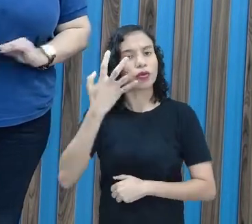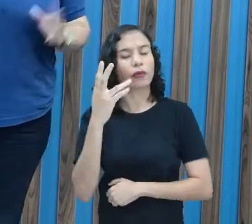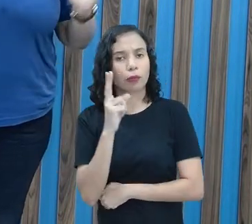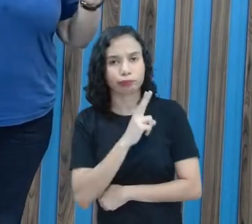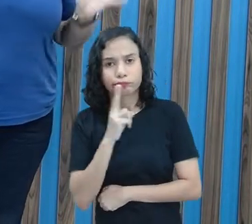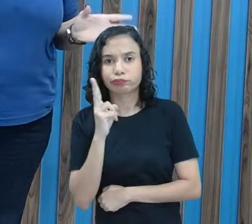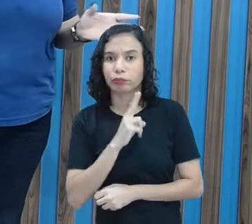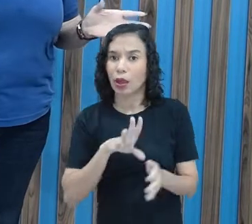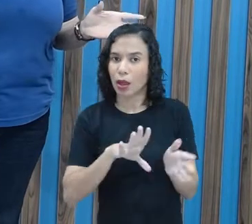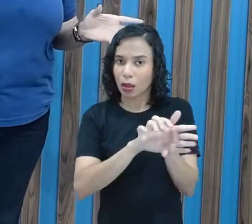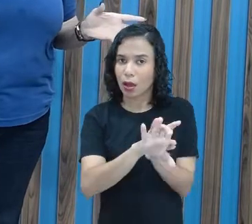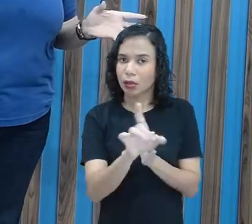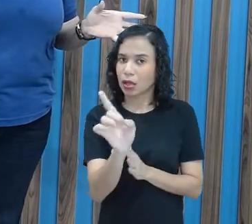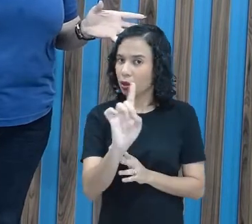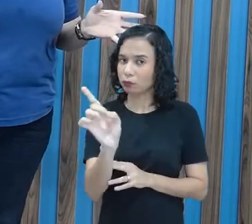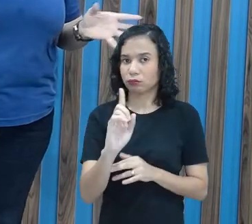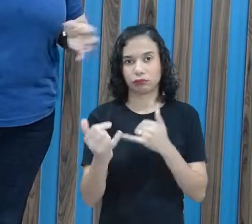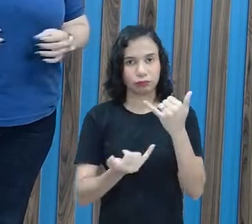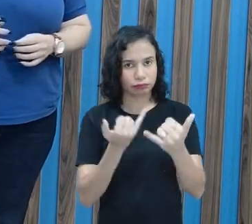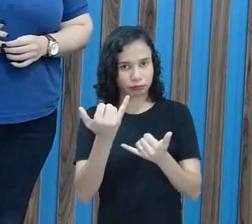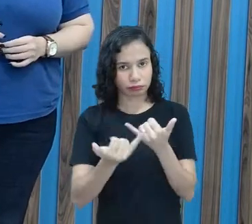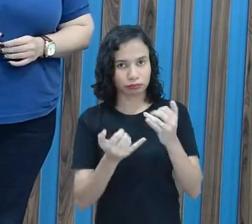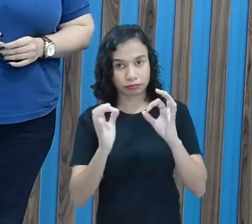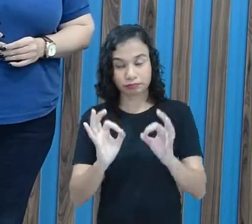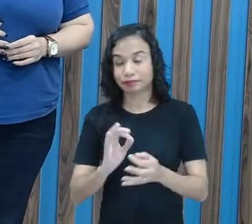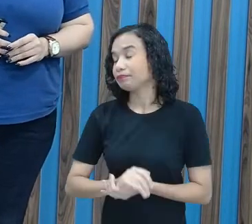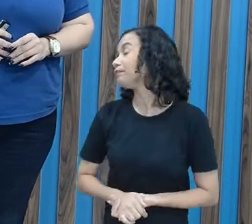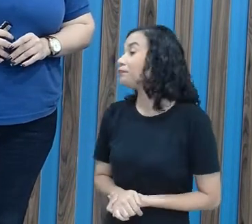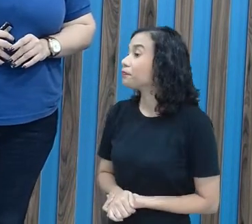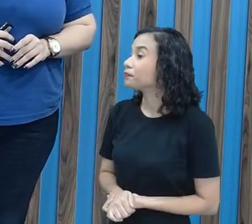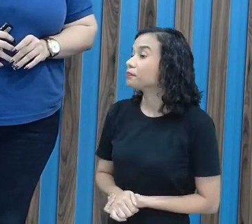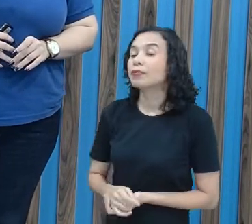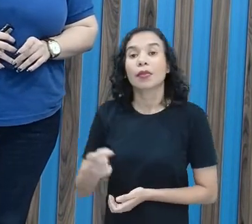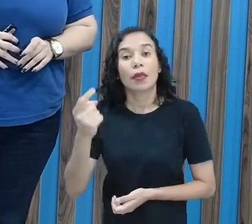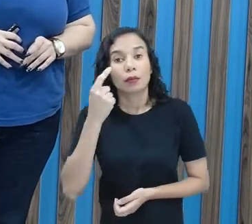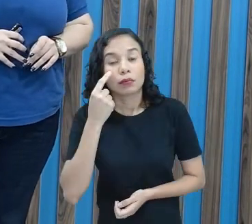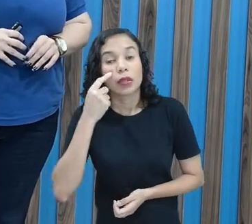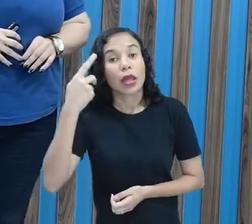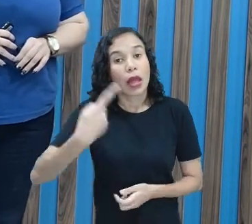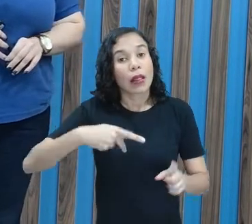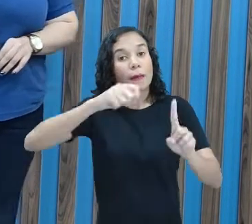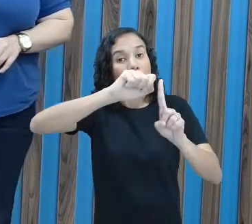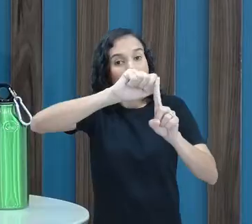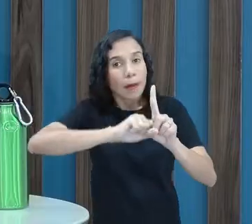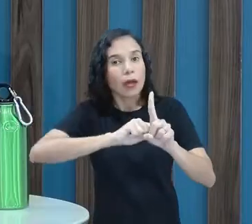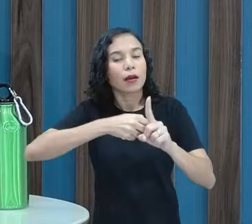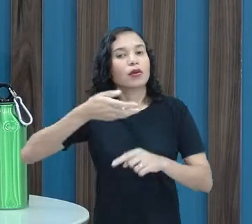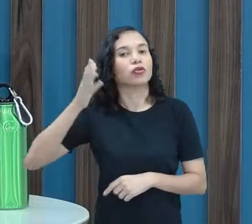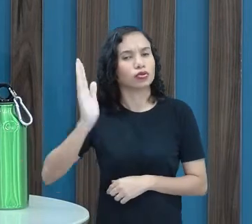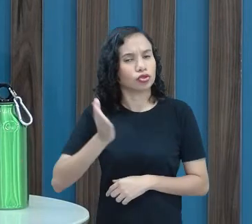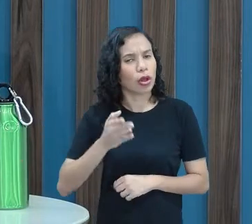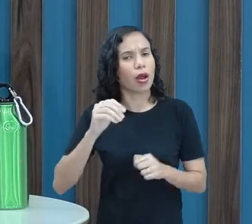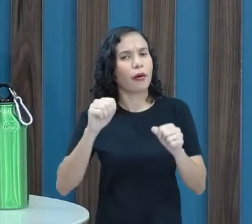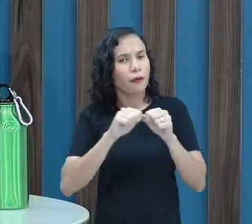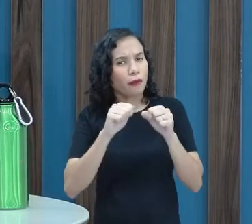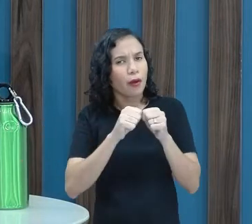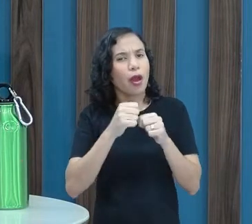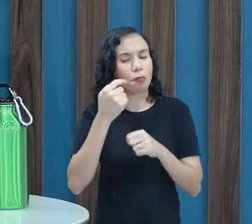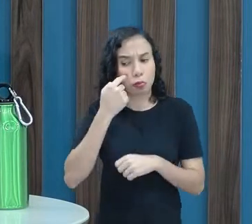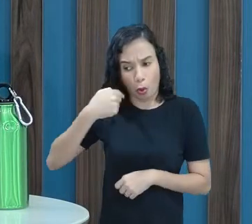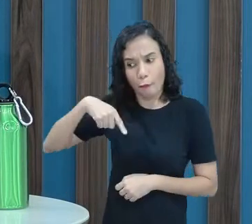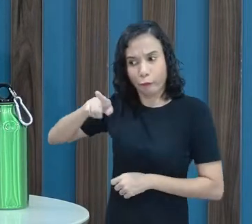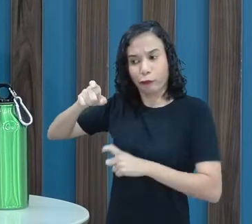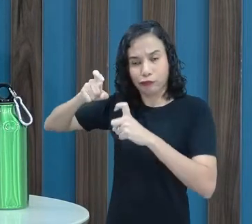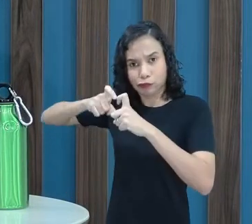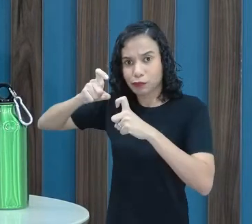né? Câncer não é brincadeira, né, professor Heleno? Inclusive, esse mês eu já fui lá no